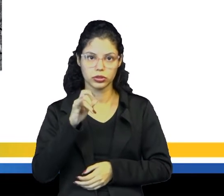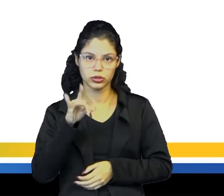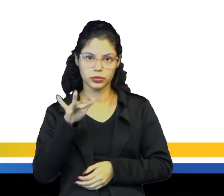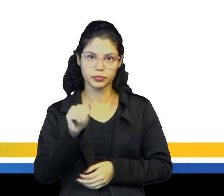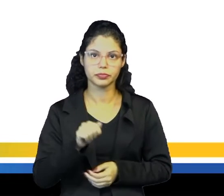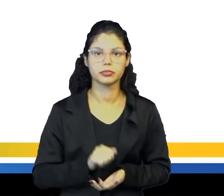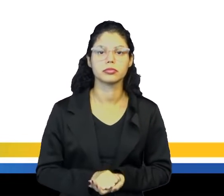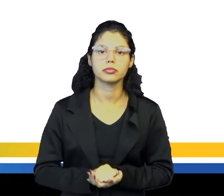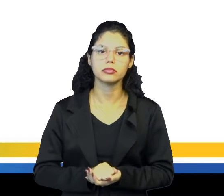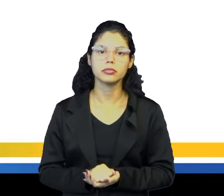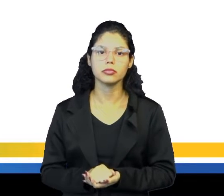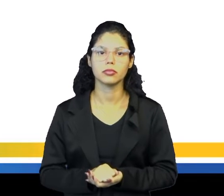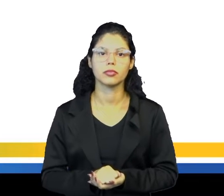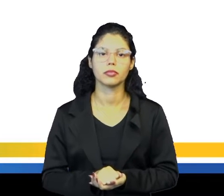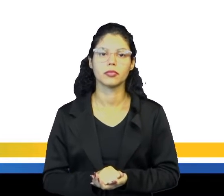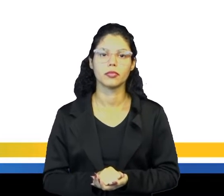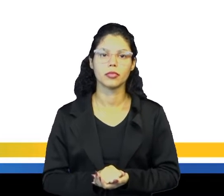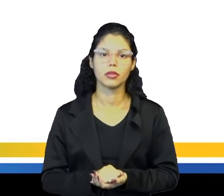pictogramas.